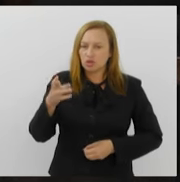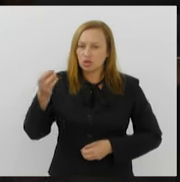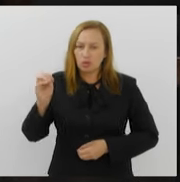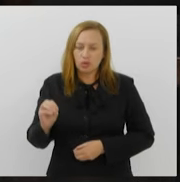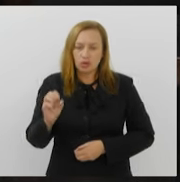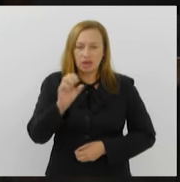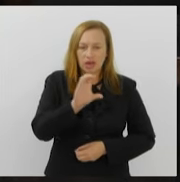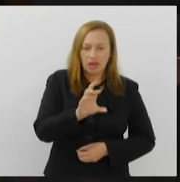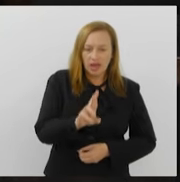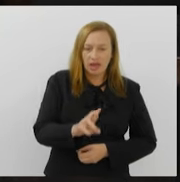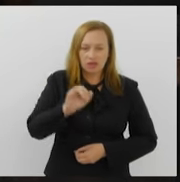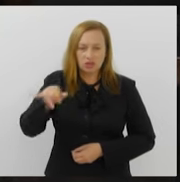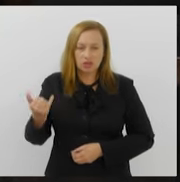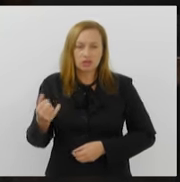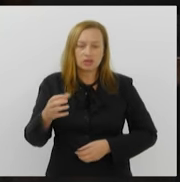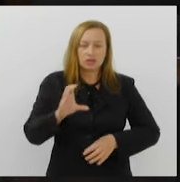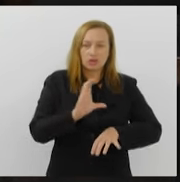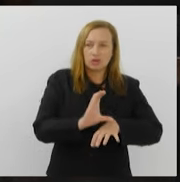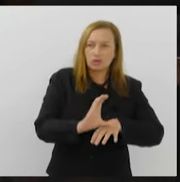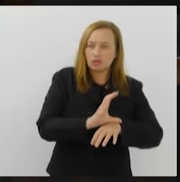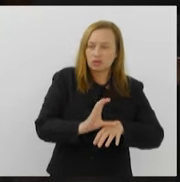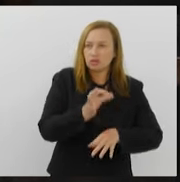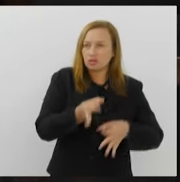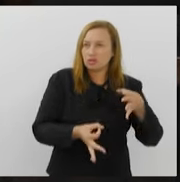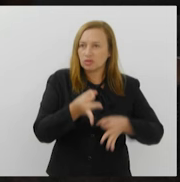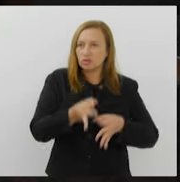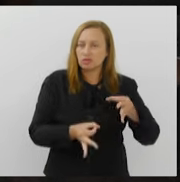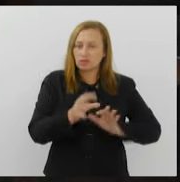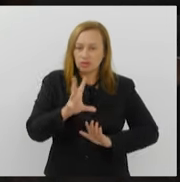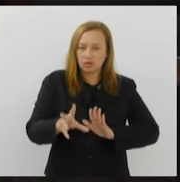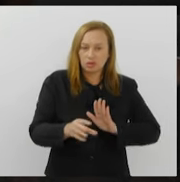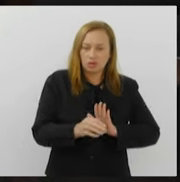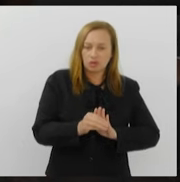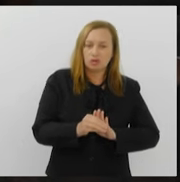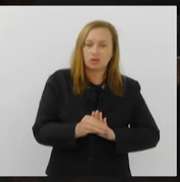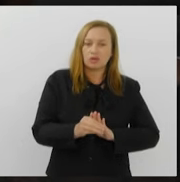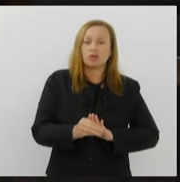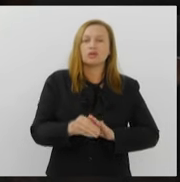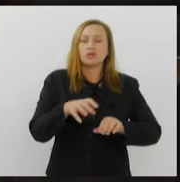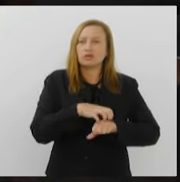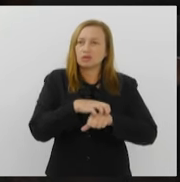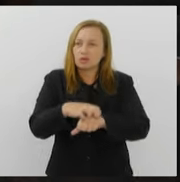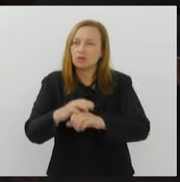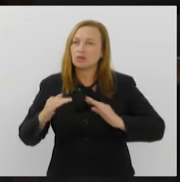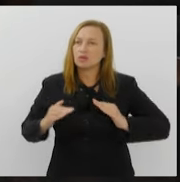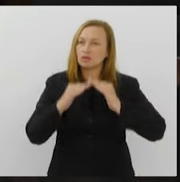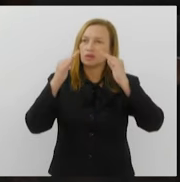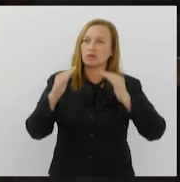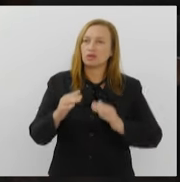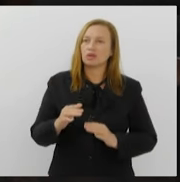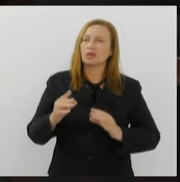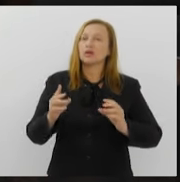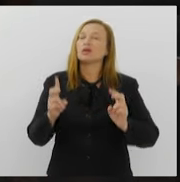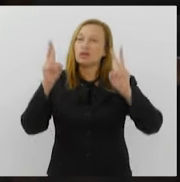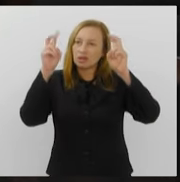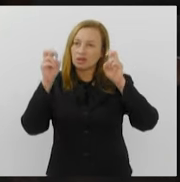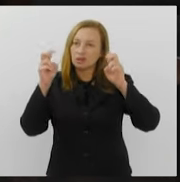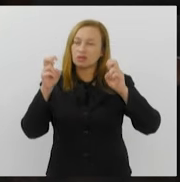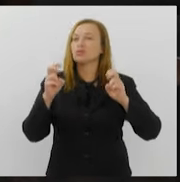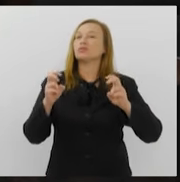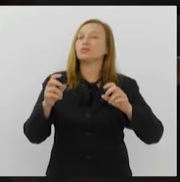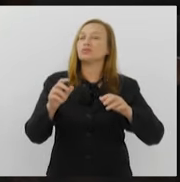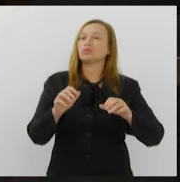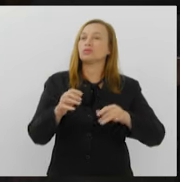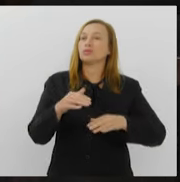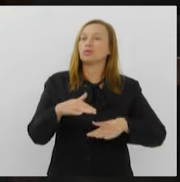comissões de Constituição e Justiça pela constitucionalidade, de transportes favorável e de assuntos municipais e de desenvolvimento